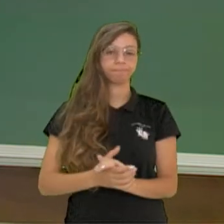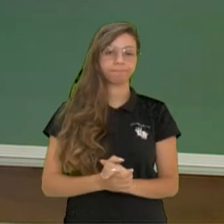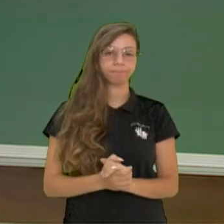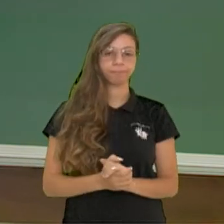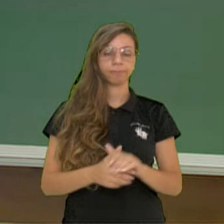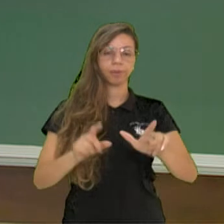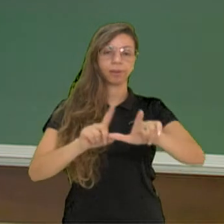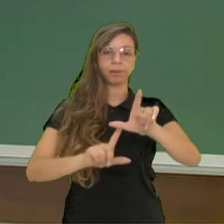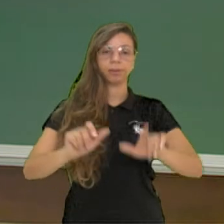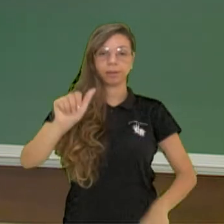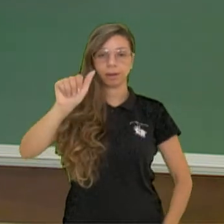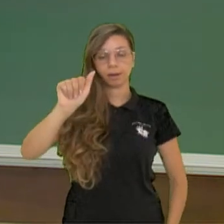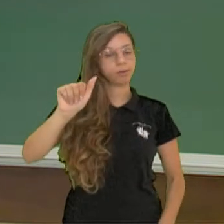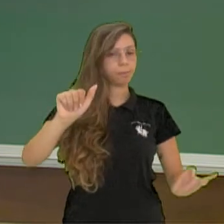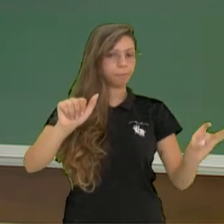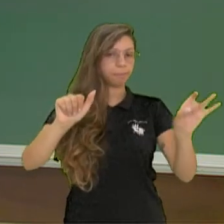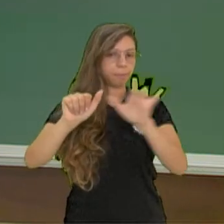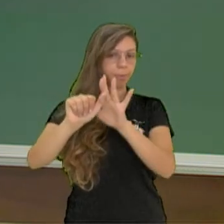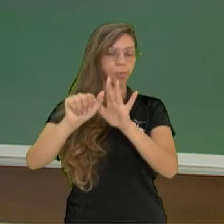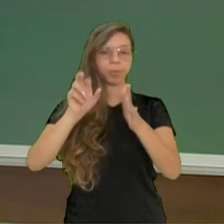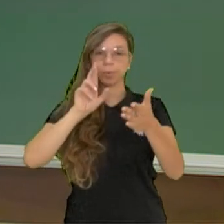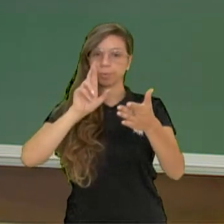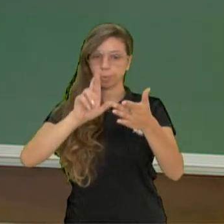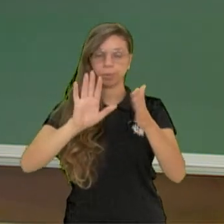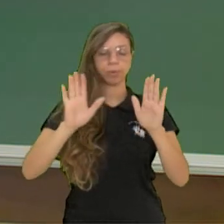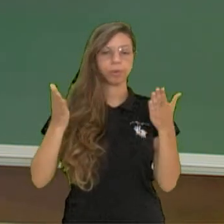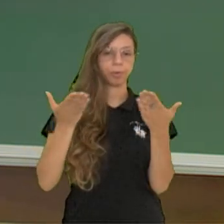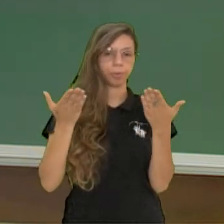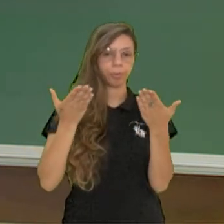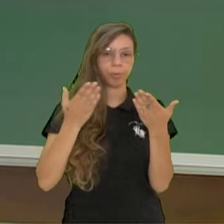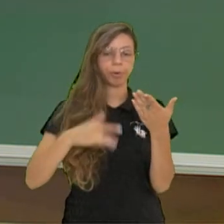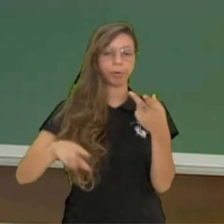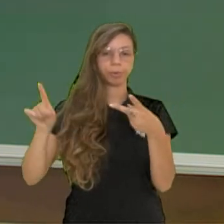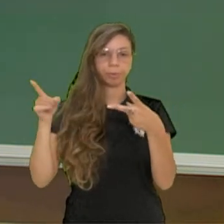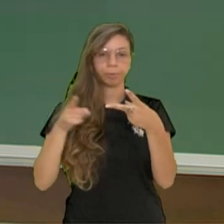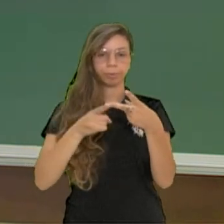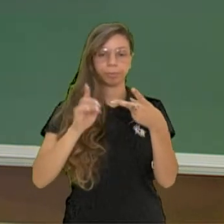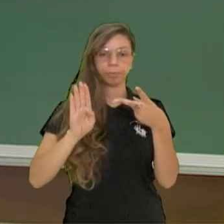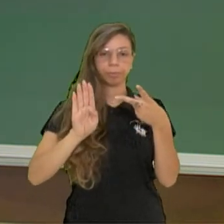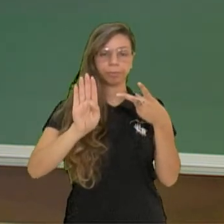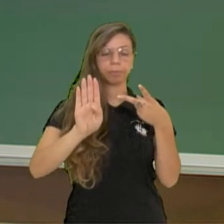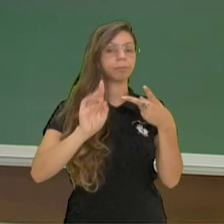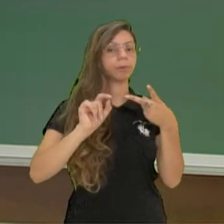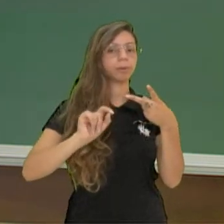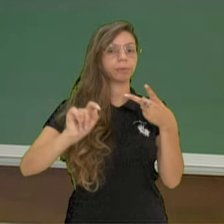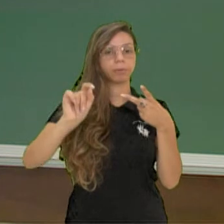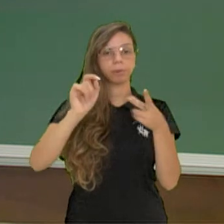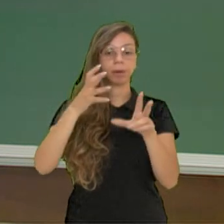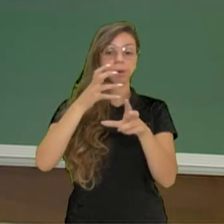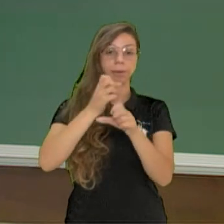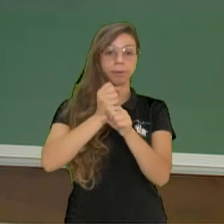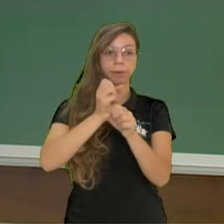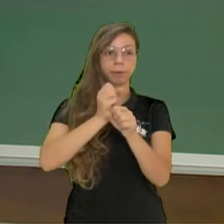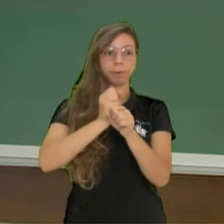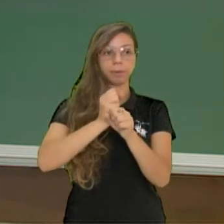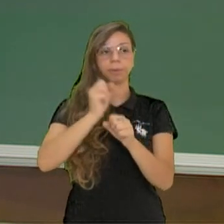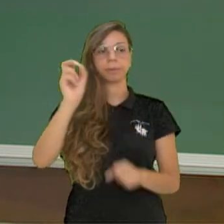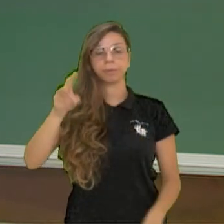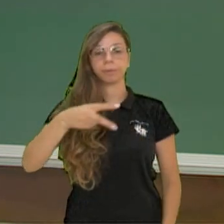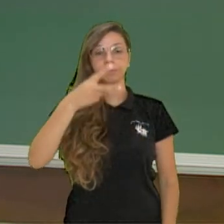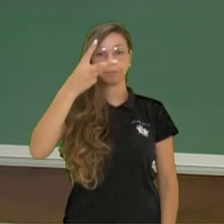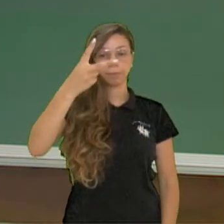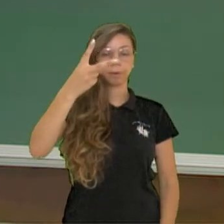item A resolvido. Agora, no item B, nós vamos fazer o cálculo do valor numérico, lembra? O valor numérico de 2